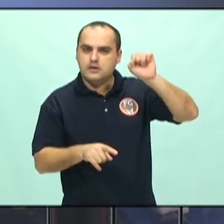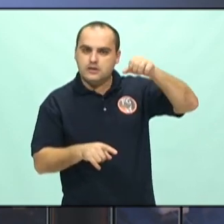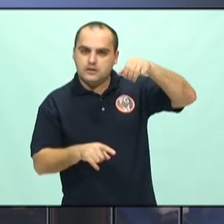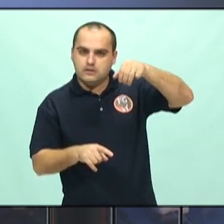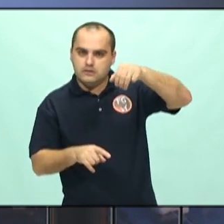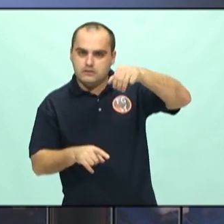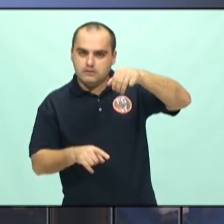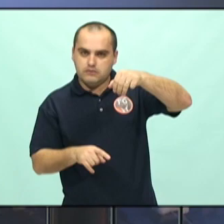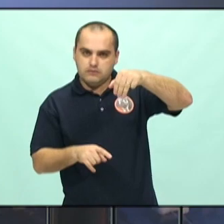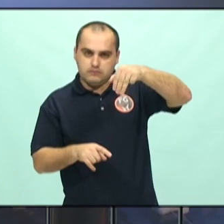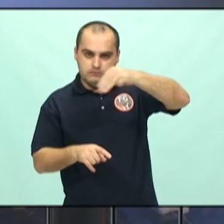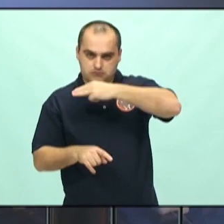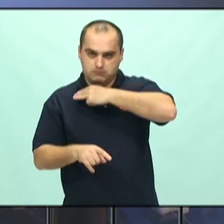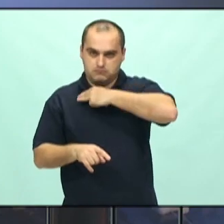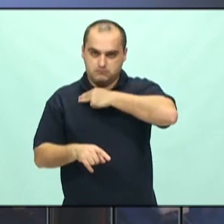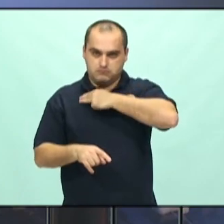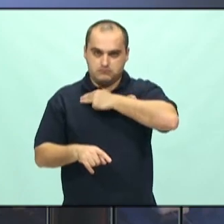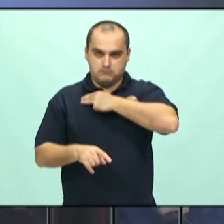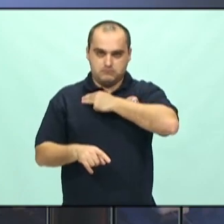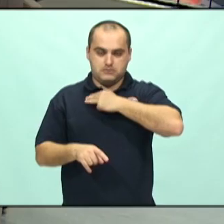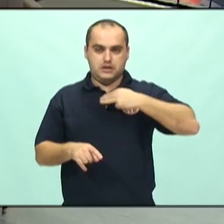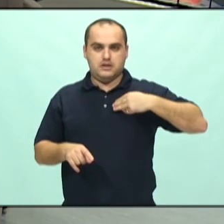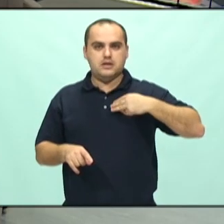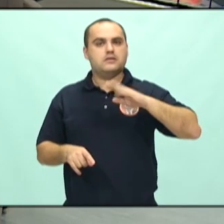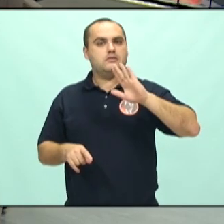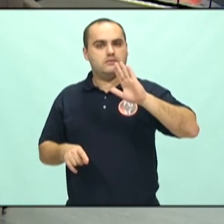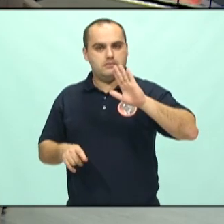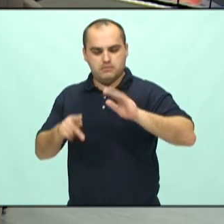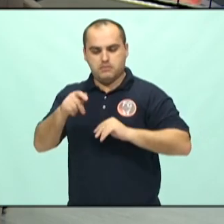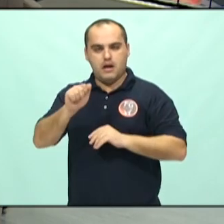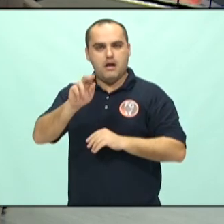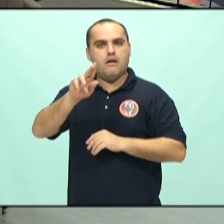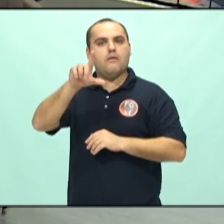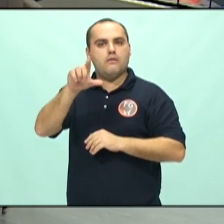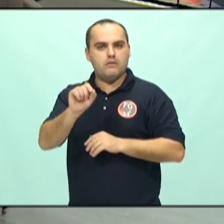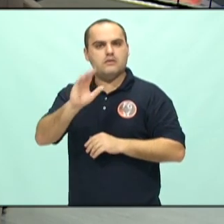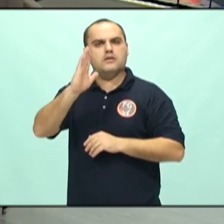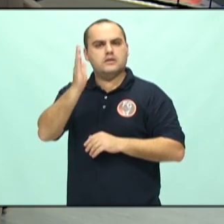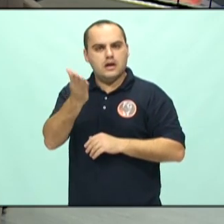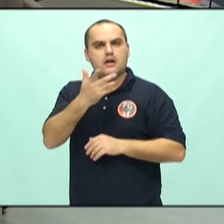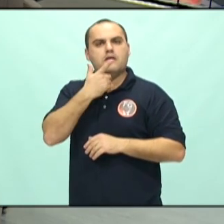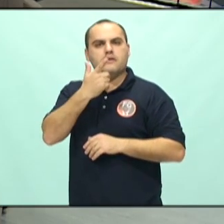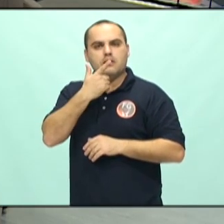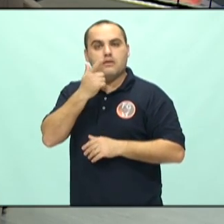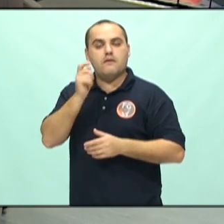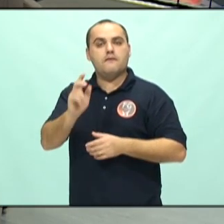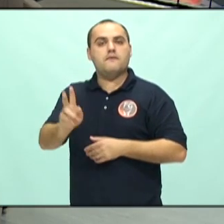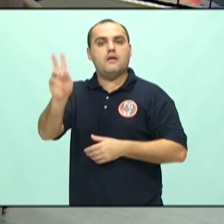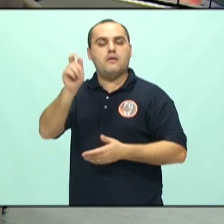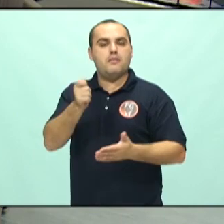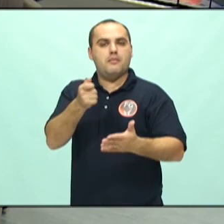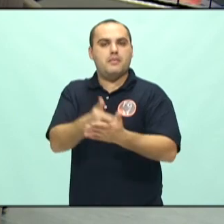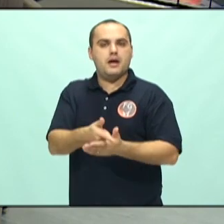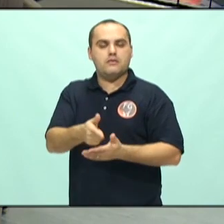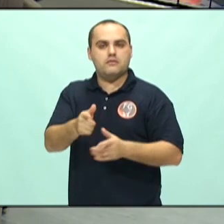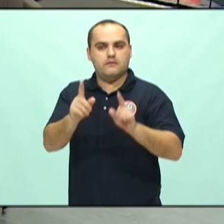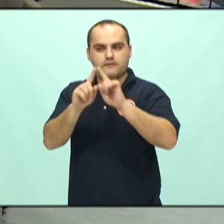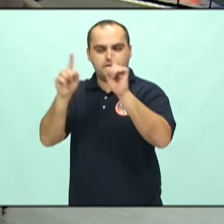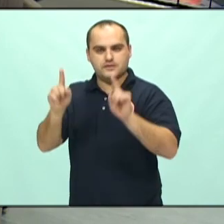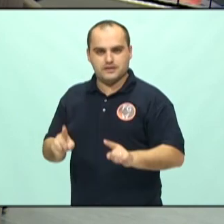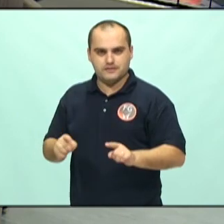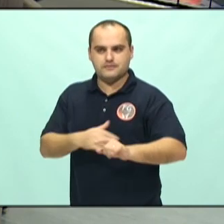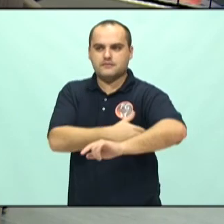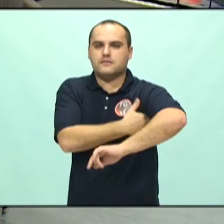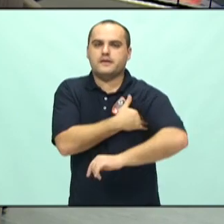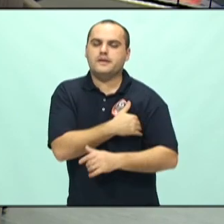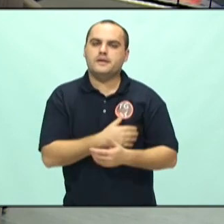Guedes, já falou em entrevista, que é com relação ao valor pago ao servidor público, que a